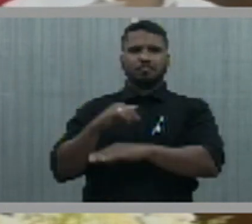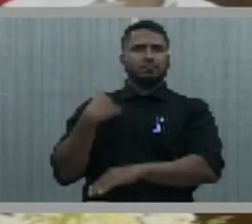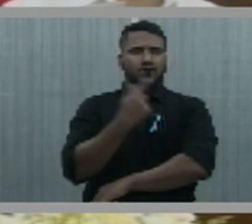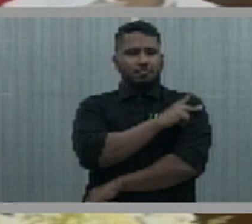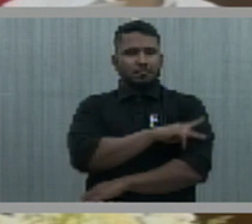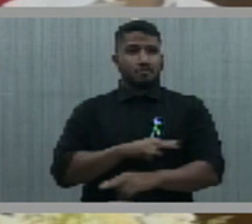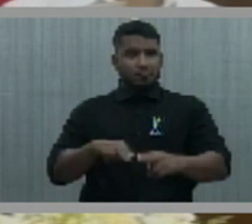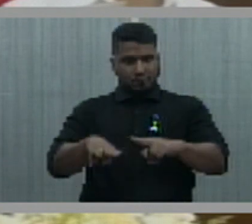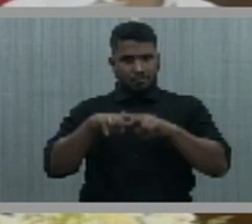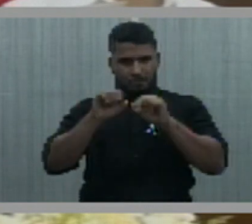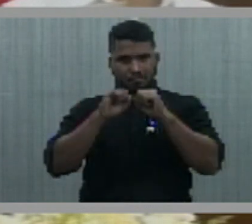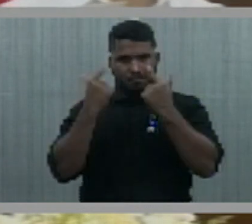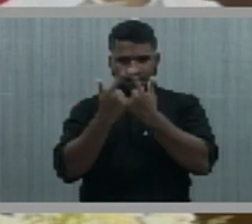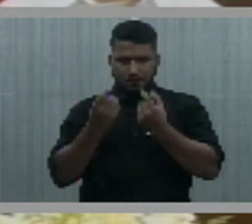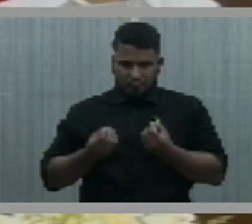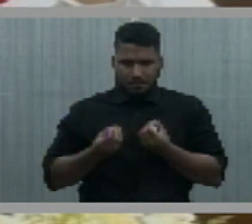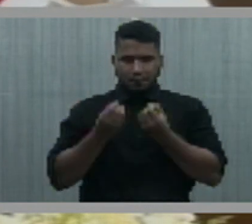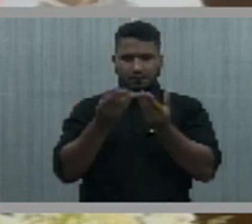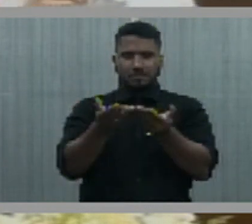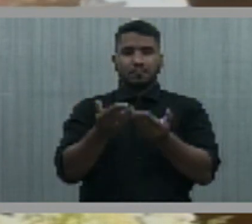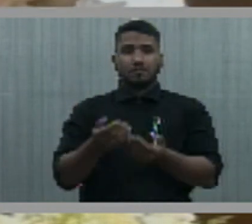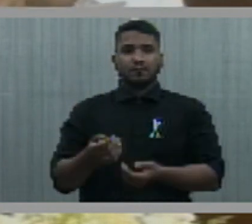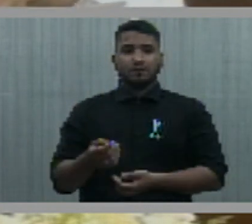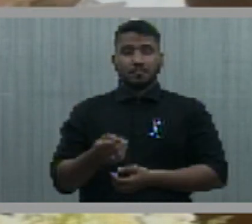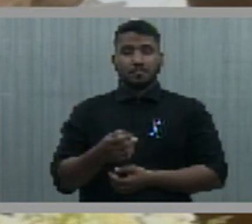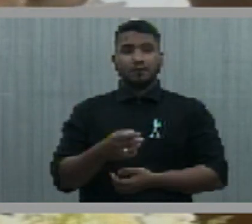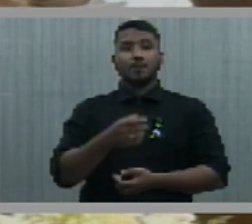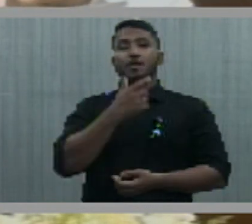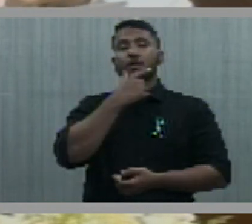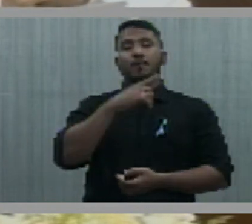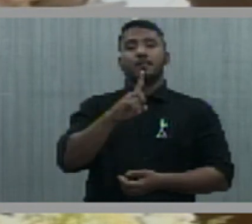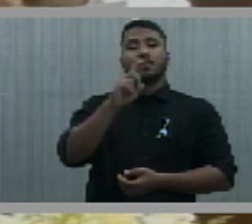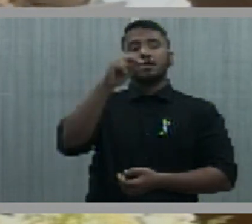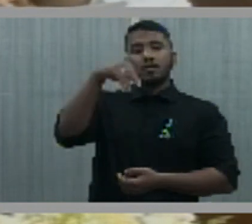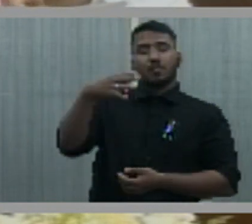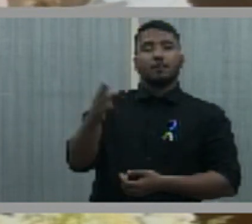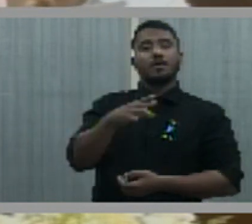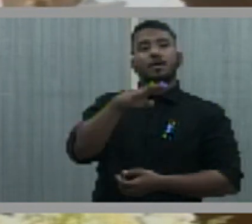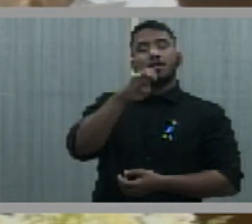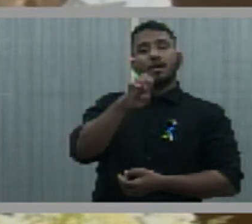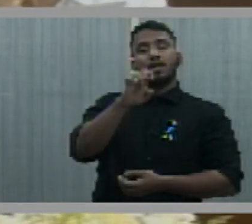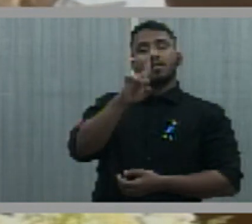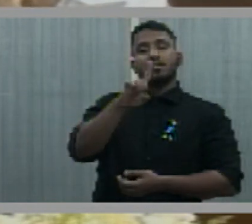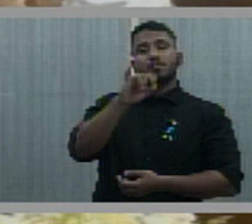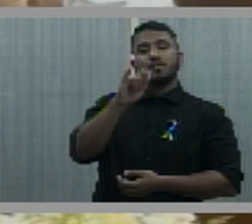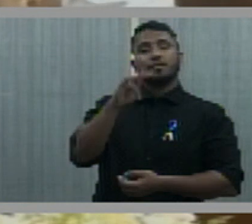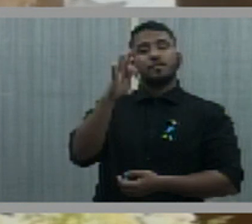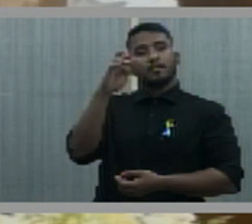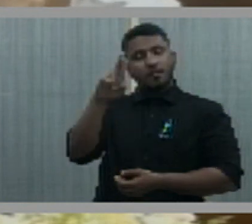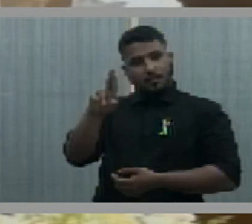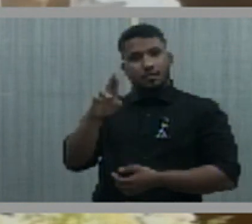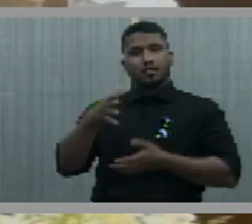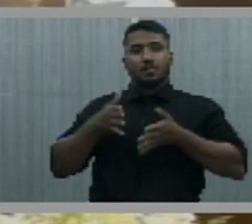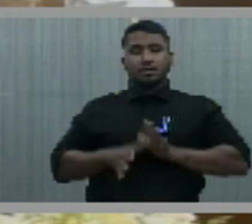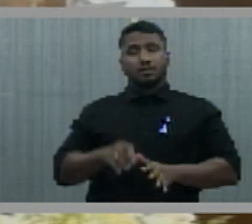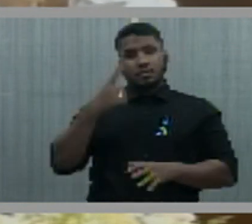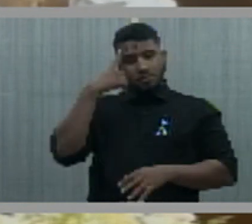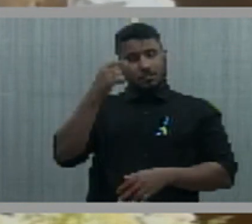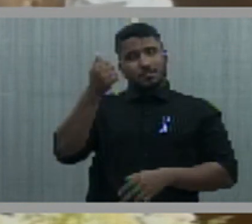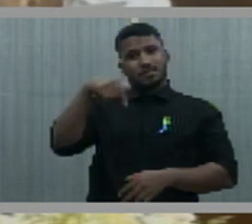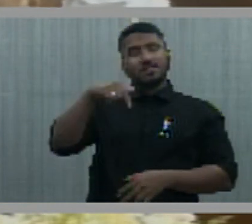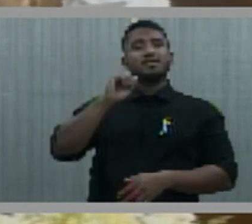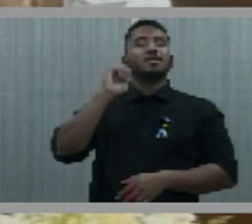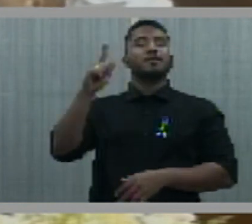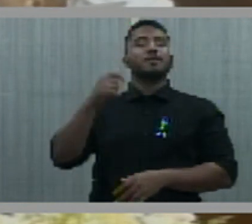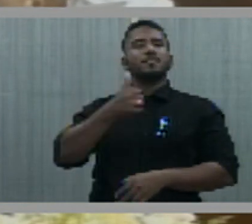piauiense. O nosso homenageado, Dom Ed Walter Andrade, nasceu em 17